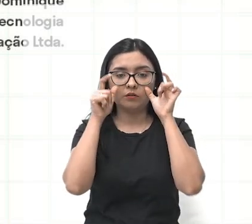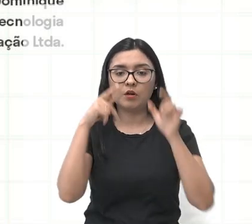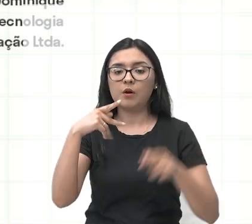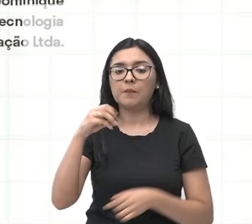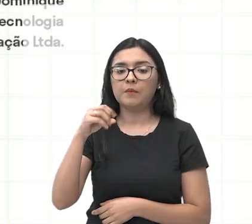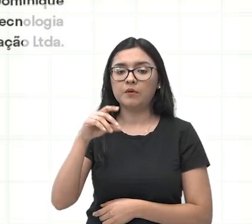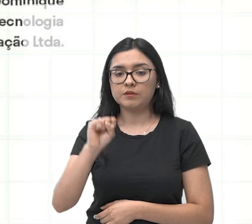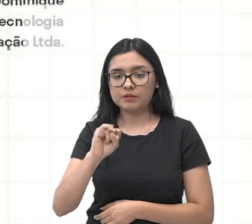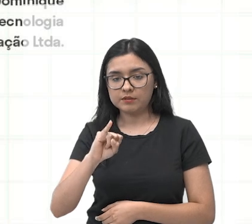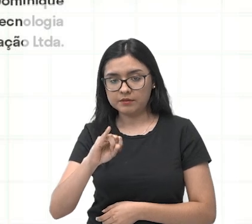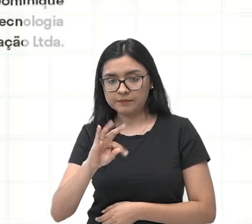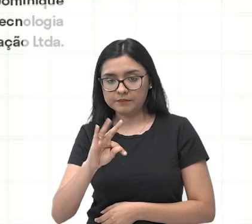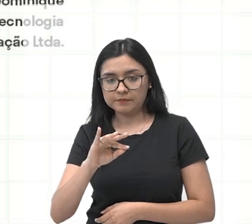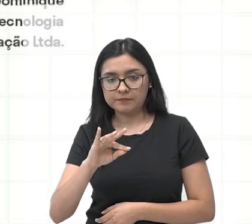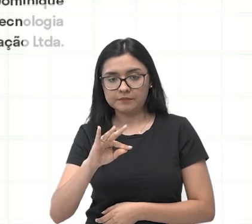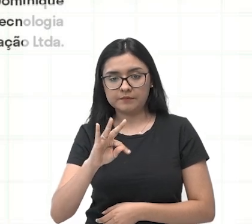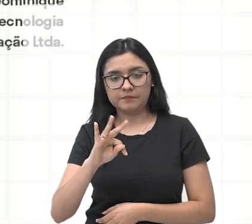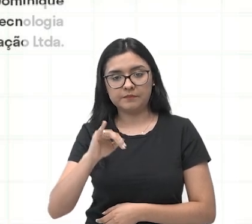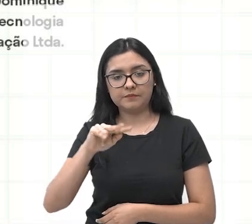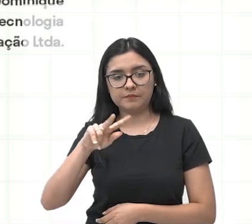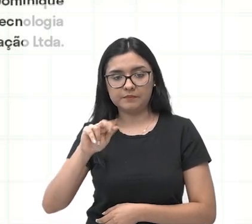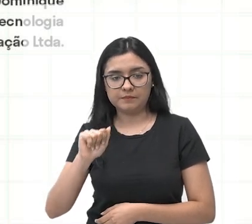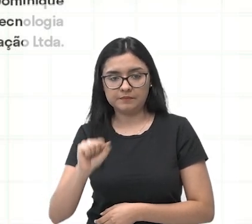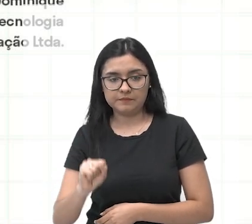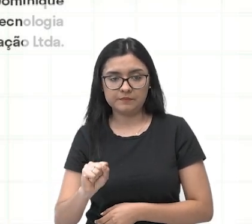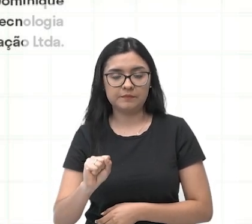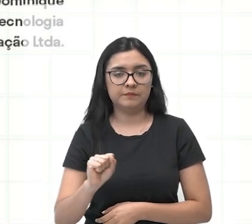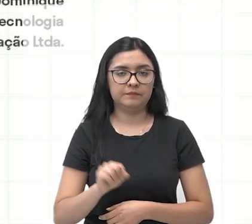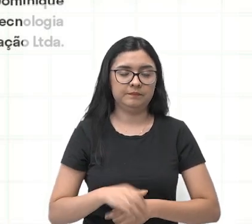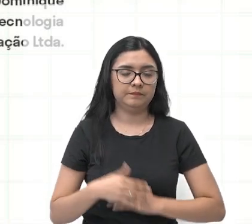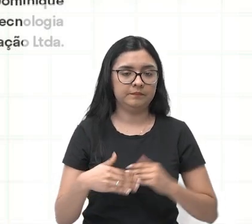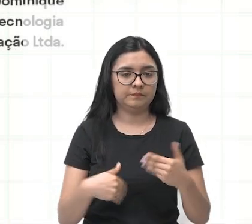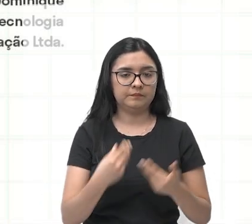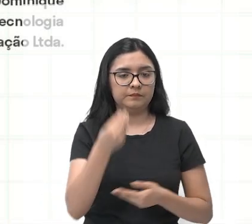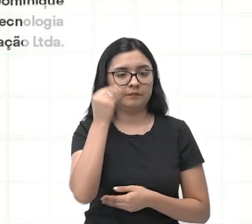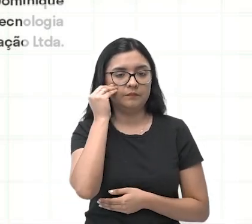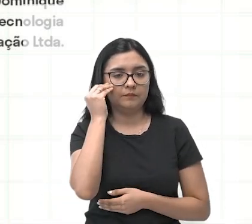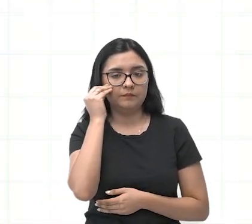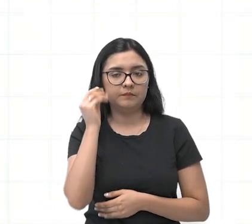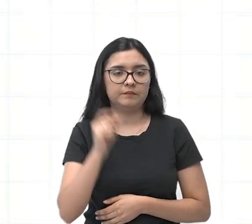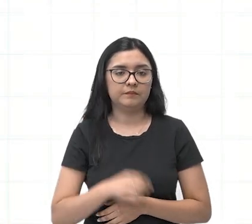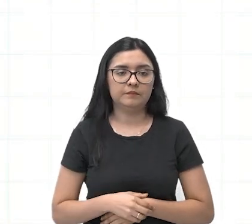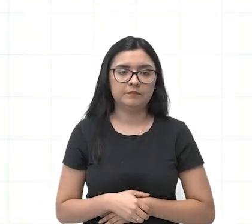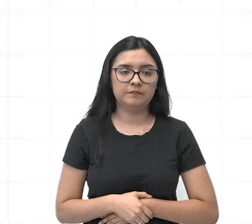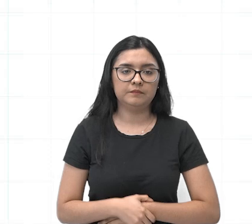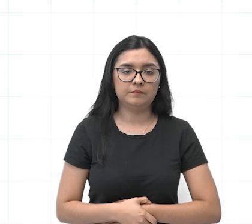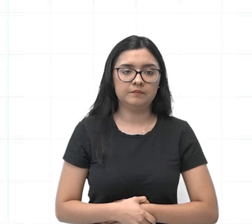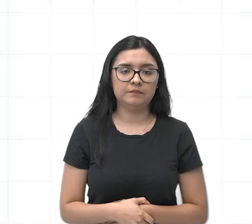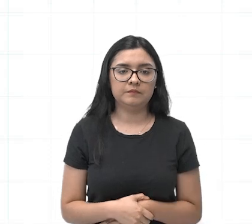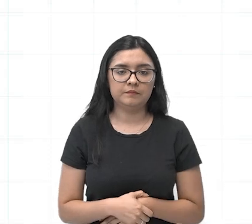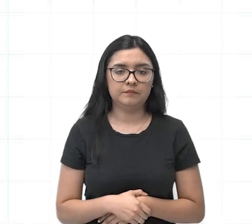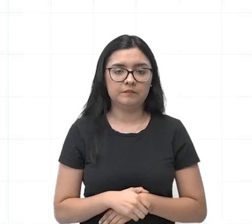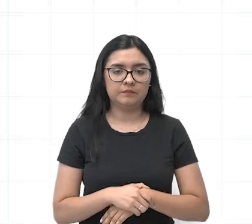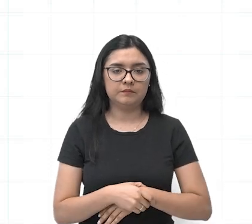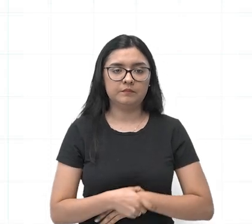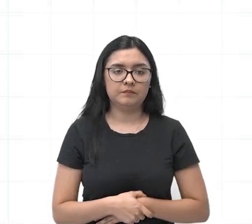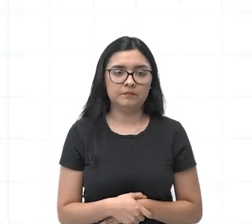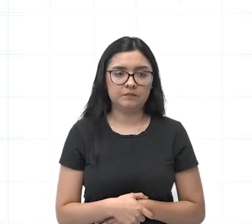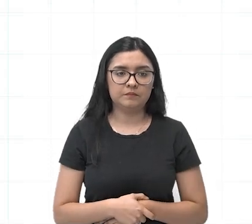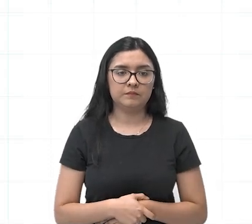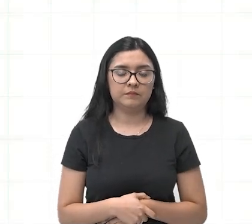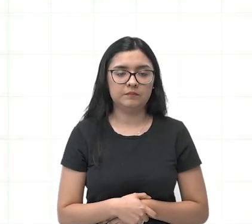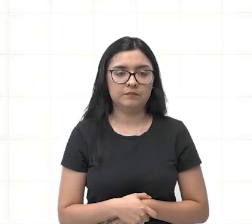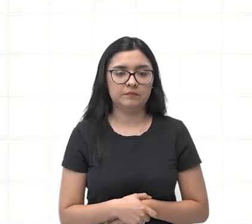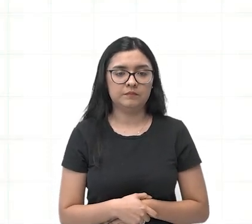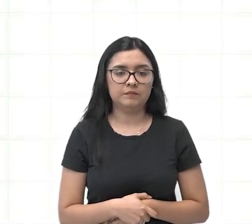de lentes convexas, tá bom? Vamos observar essa correção aí. Aliás,